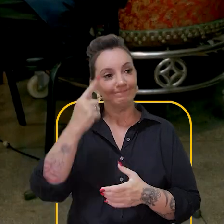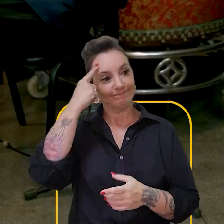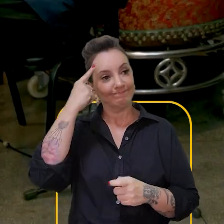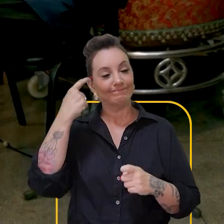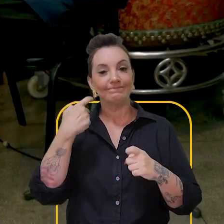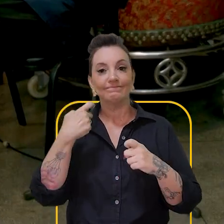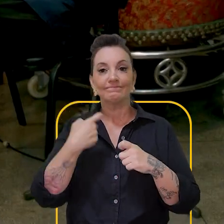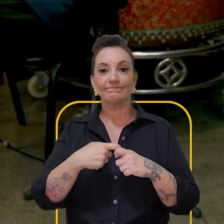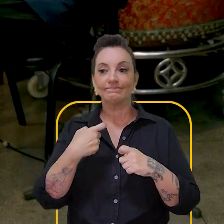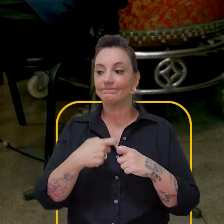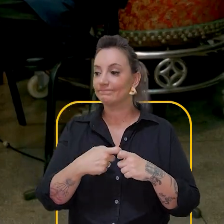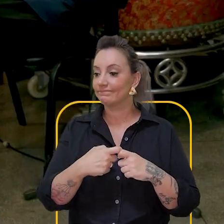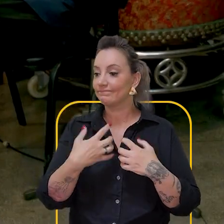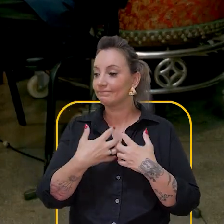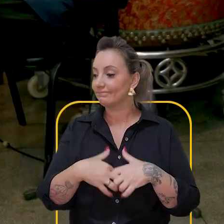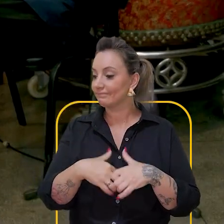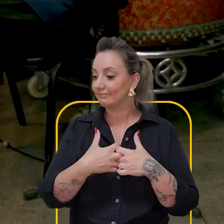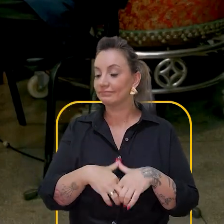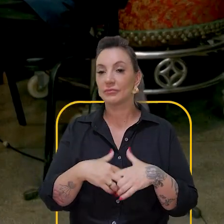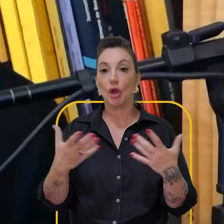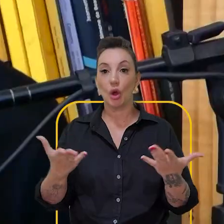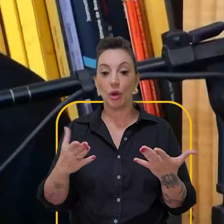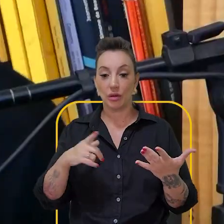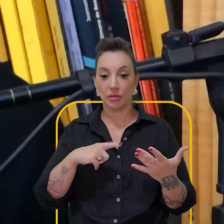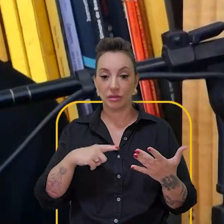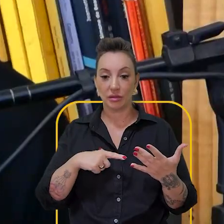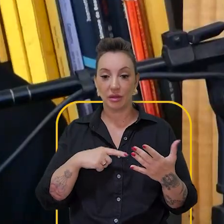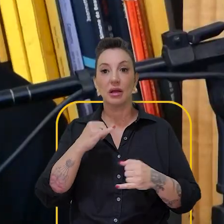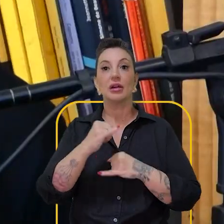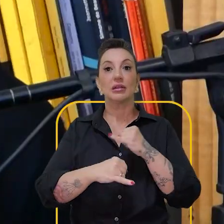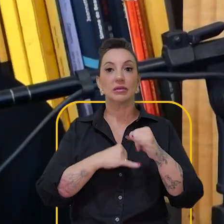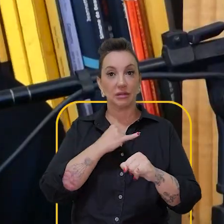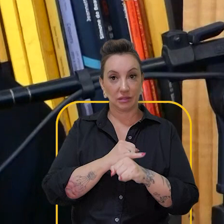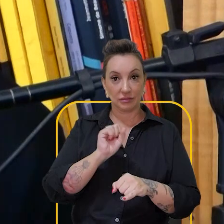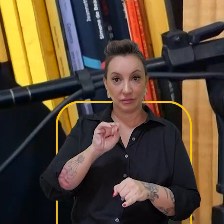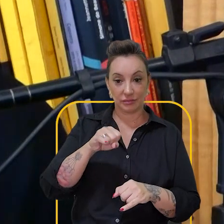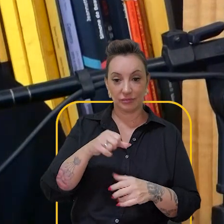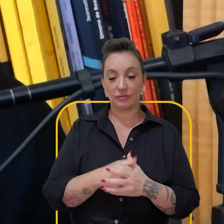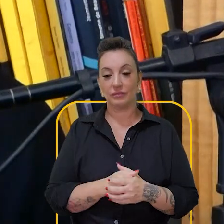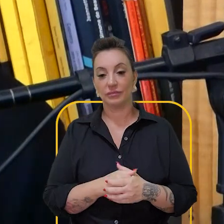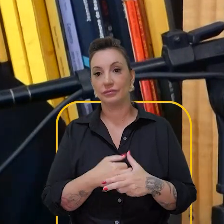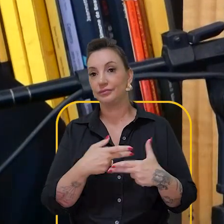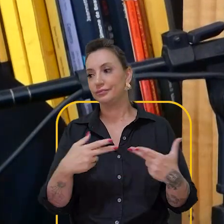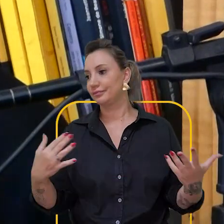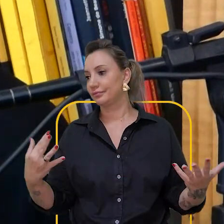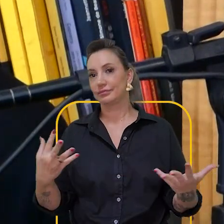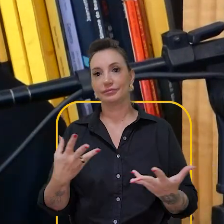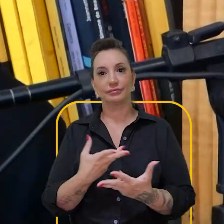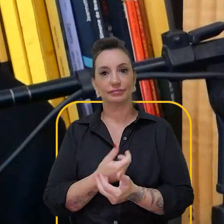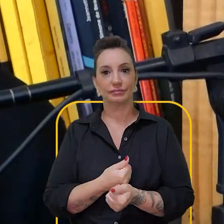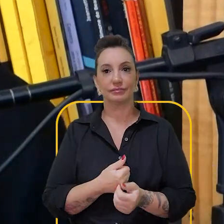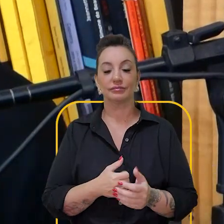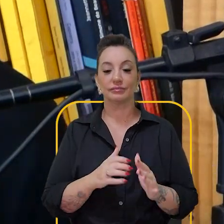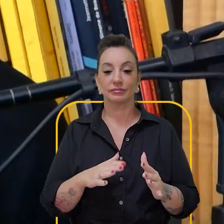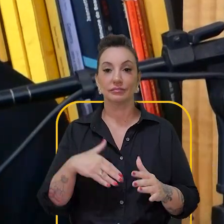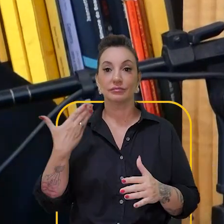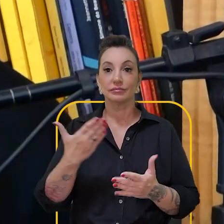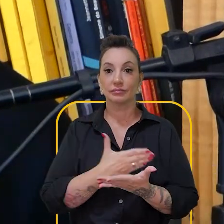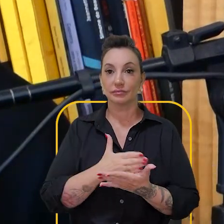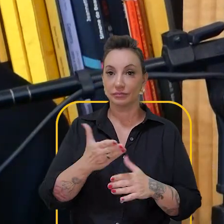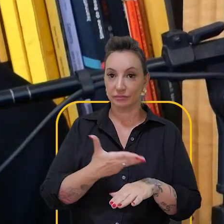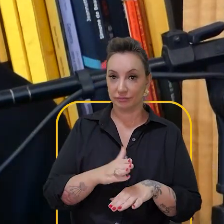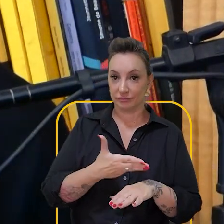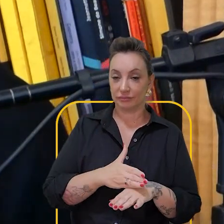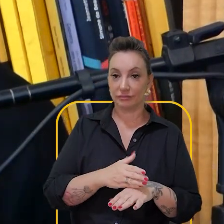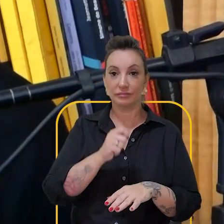bateu muito a cabeça porque hoje você tem a Bendita da internet né Ah sim recurso Fantástico quando eu